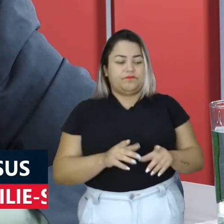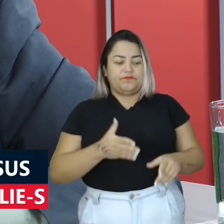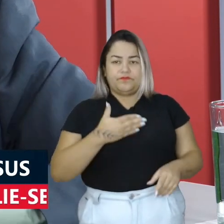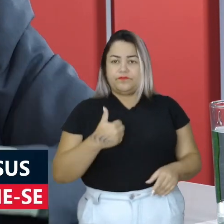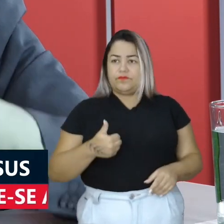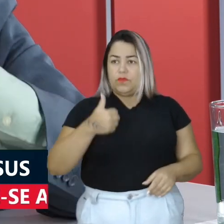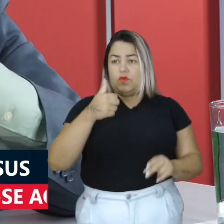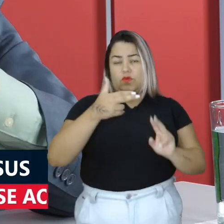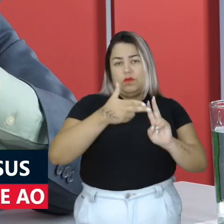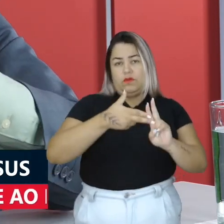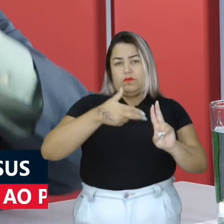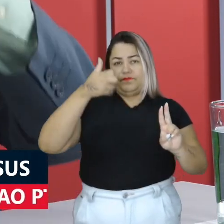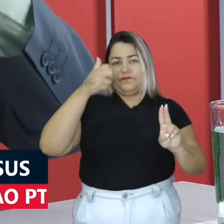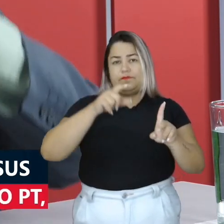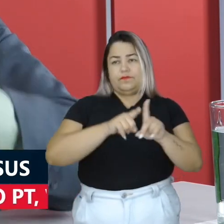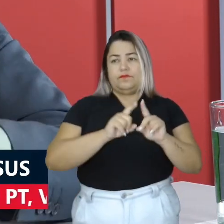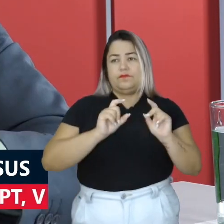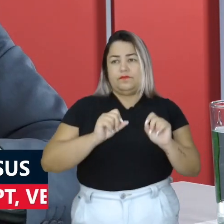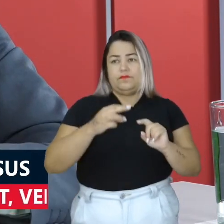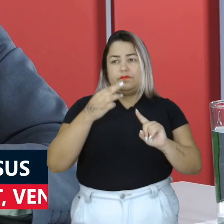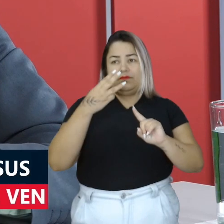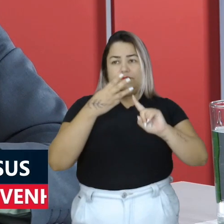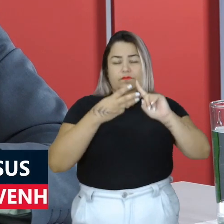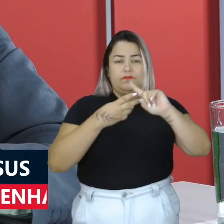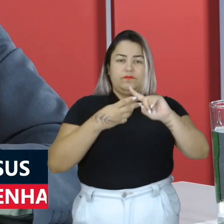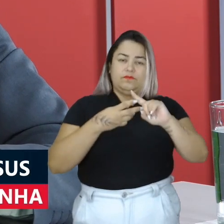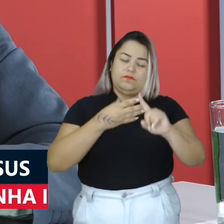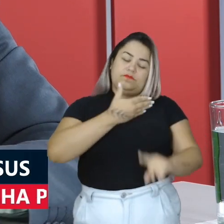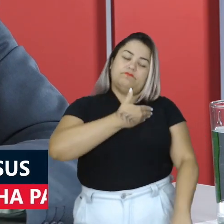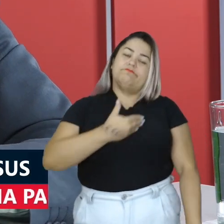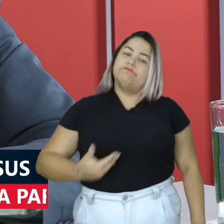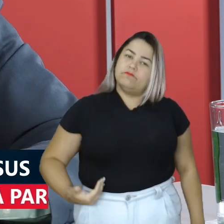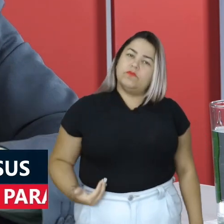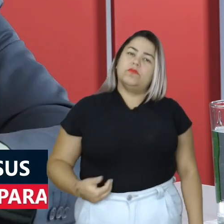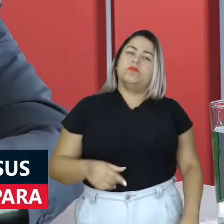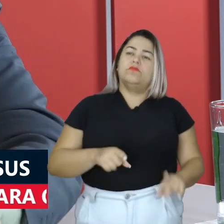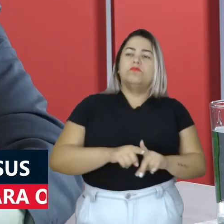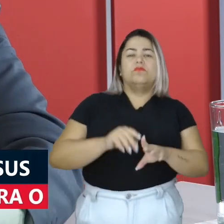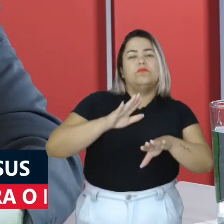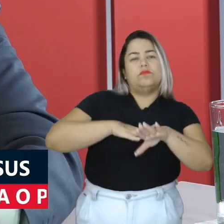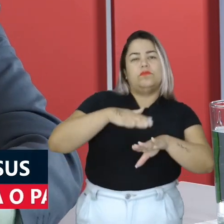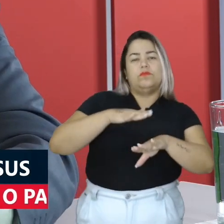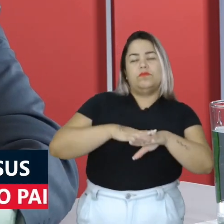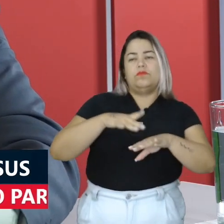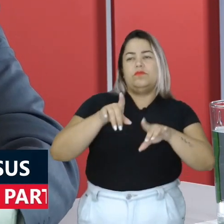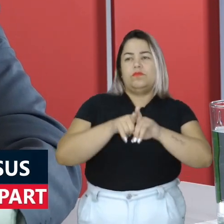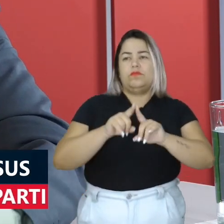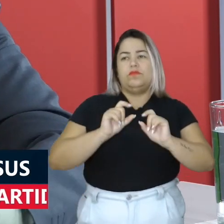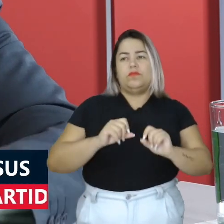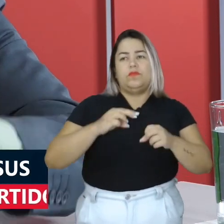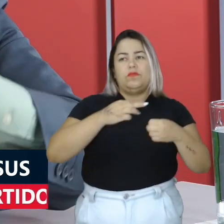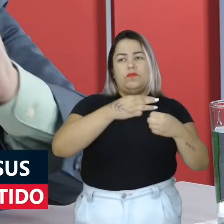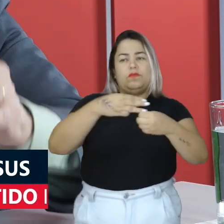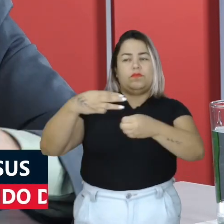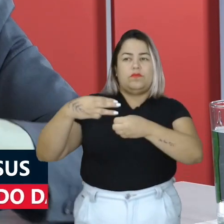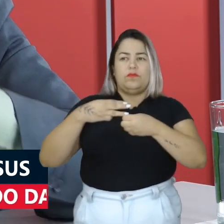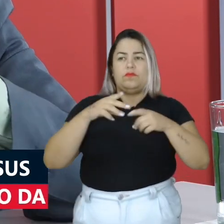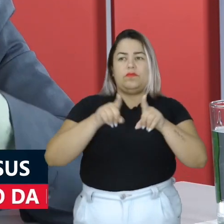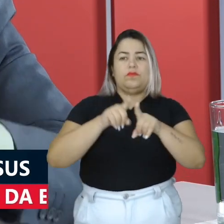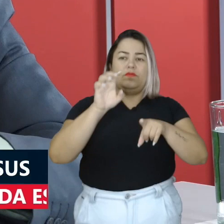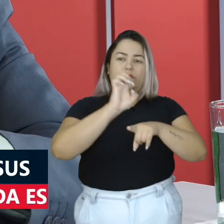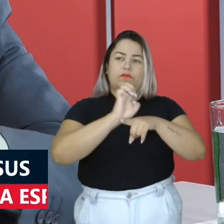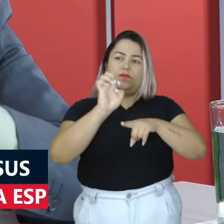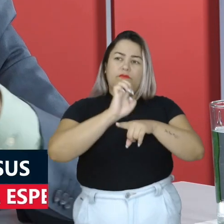o SUS ele é operado pelas 3 esferas de governo, né? Quem mais executa na ponta são os municípios, os estados